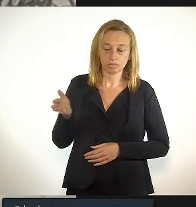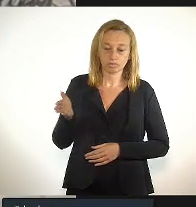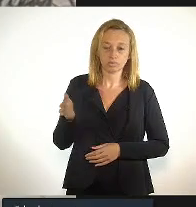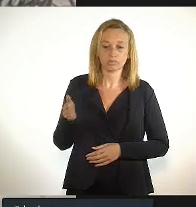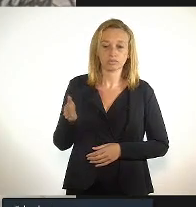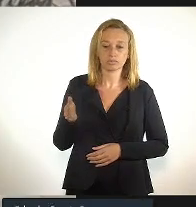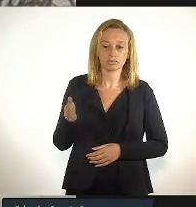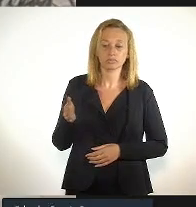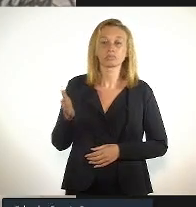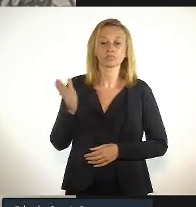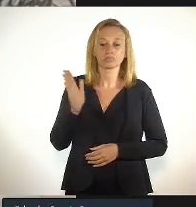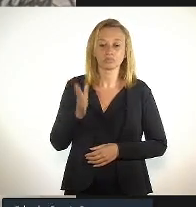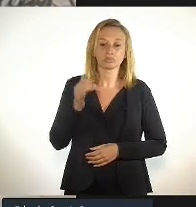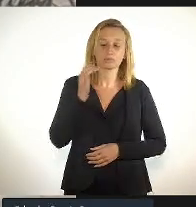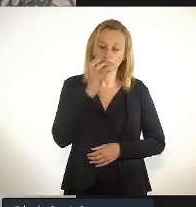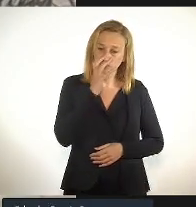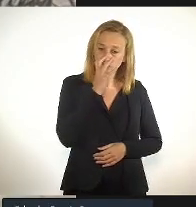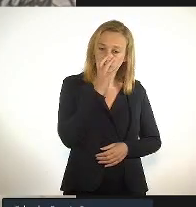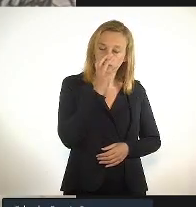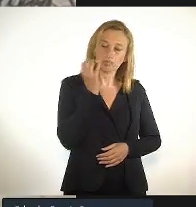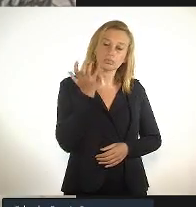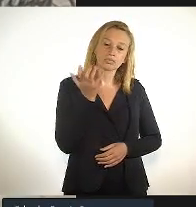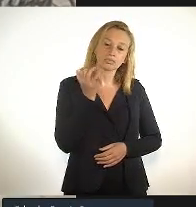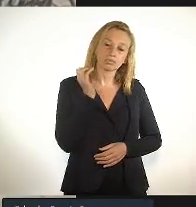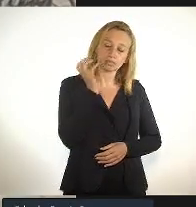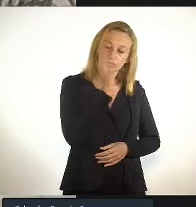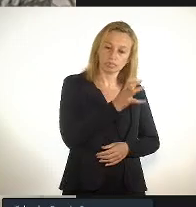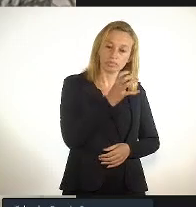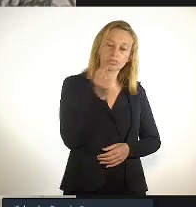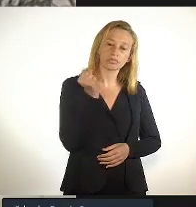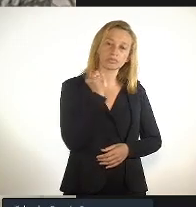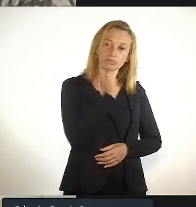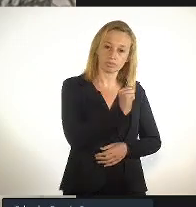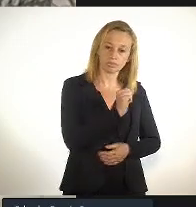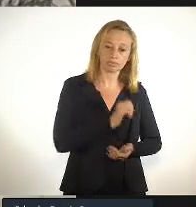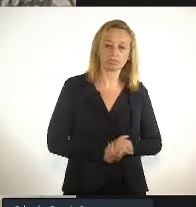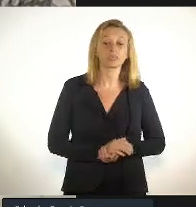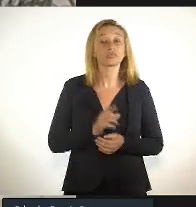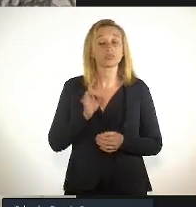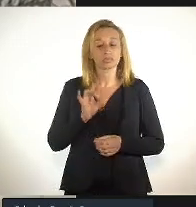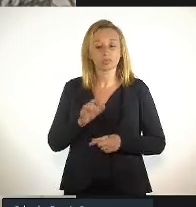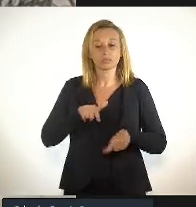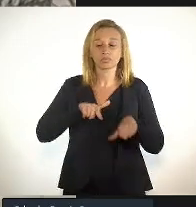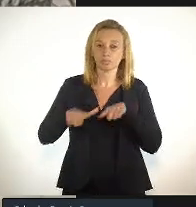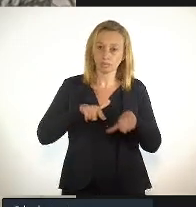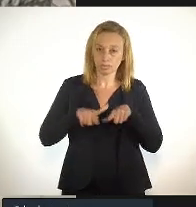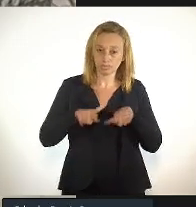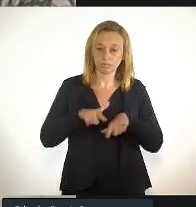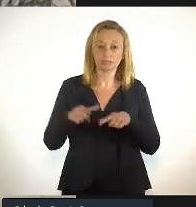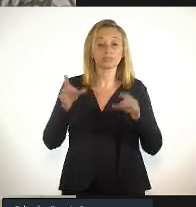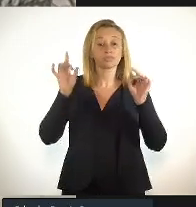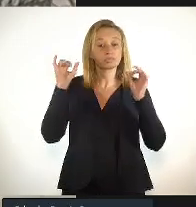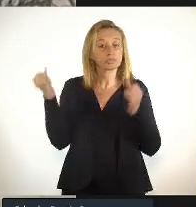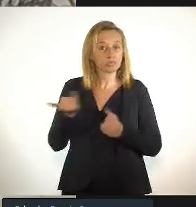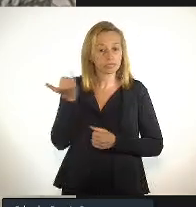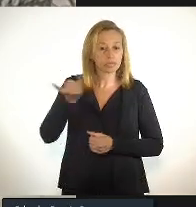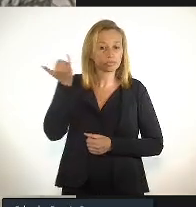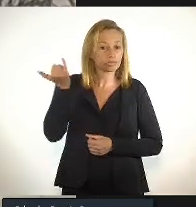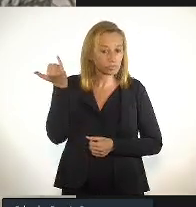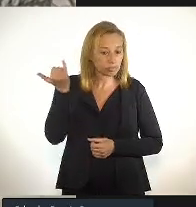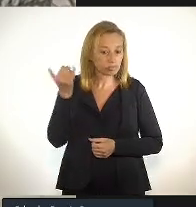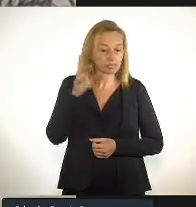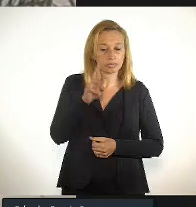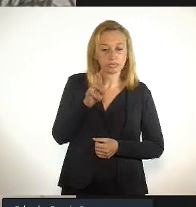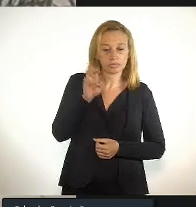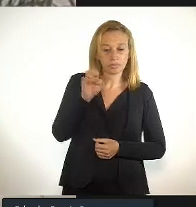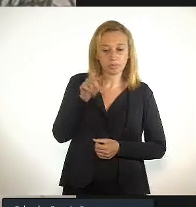seja, por exercer o seu trabalho de maneira qualificada e importante na República